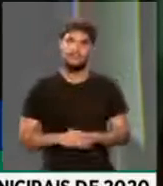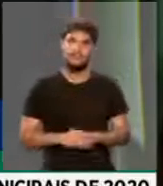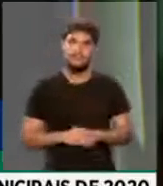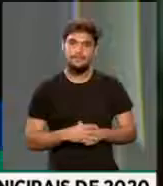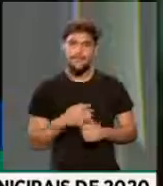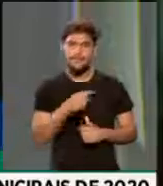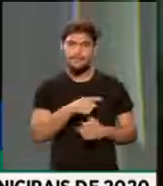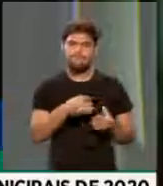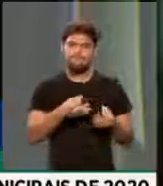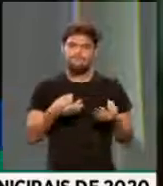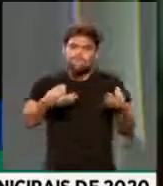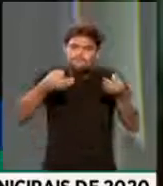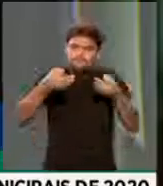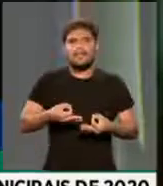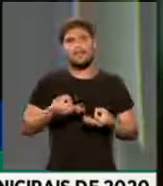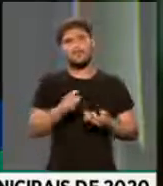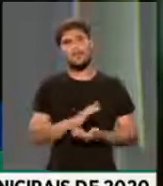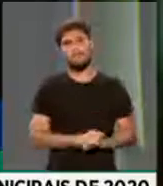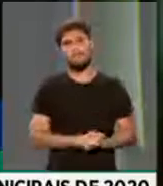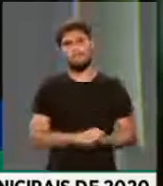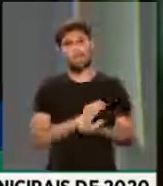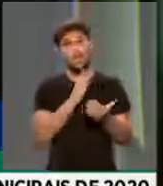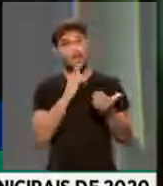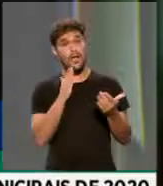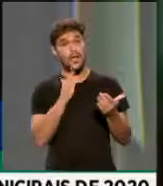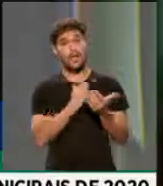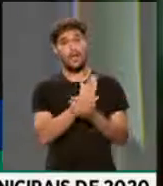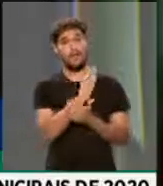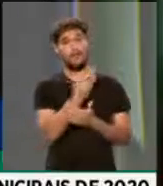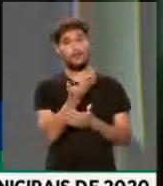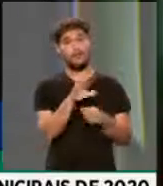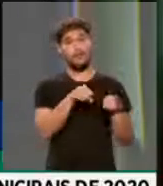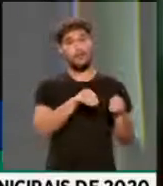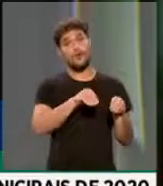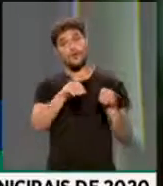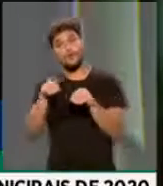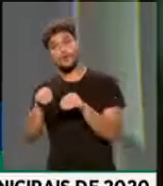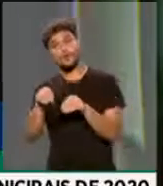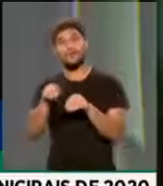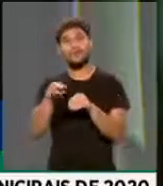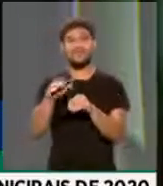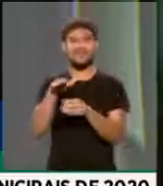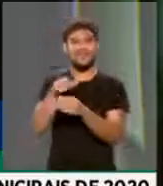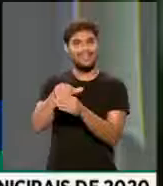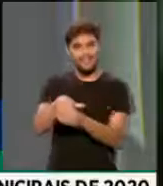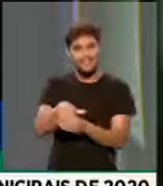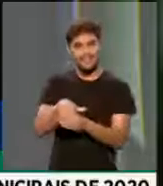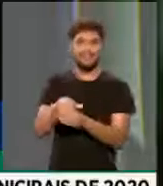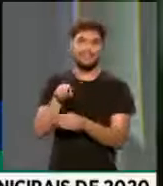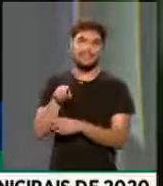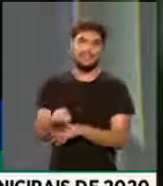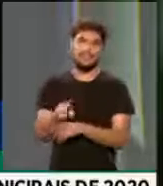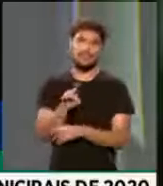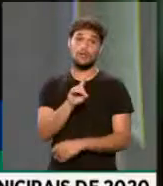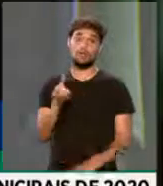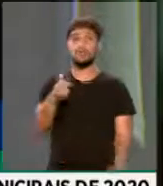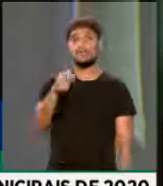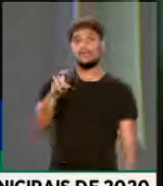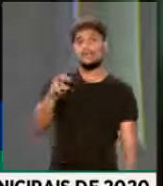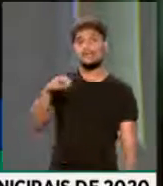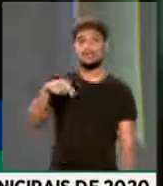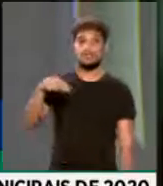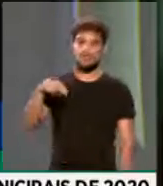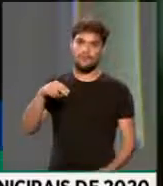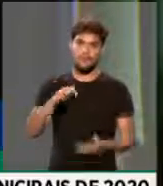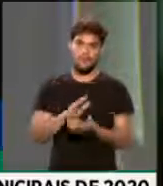que acertadamente aprovou o adiamento das eleições para o dia 15 de